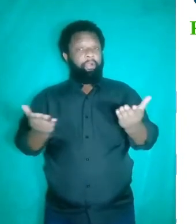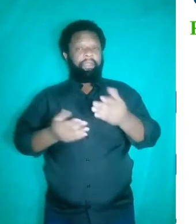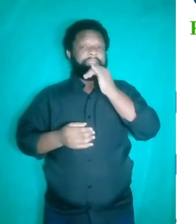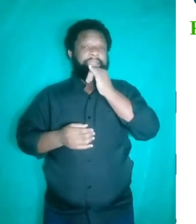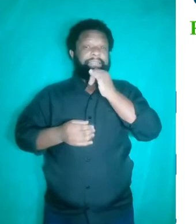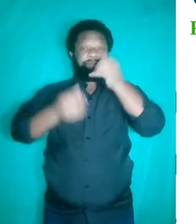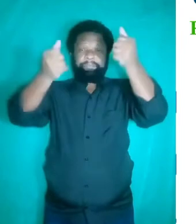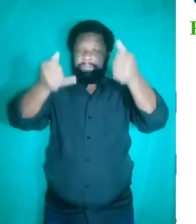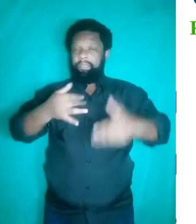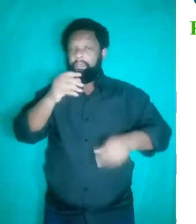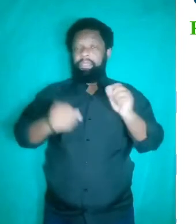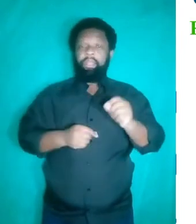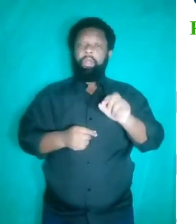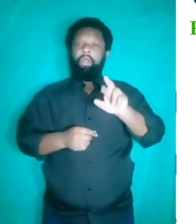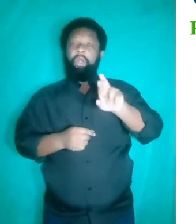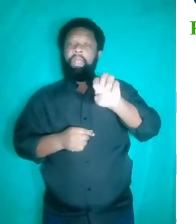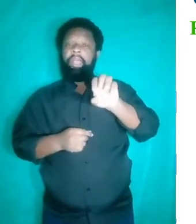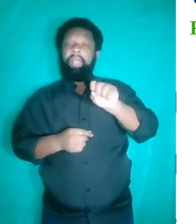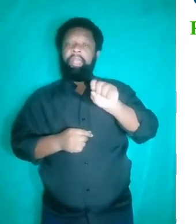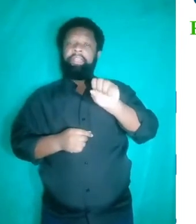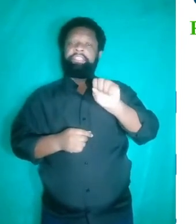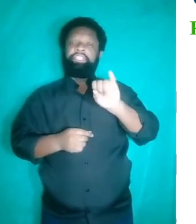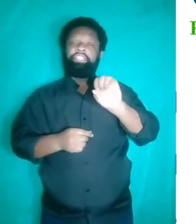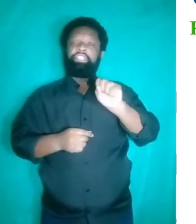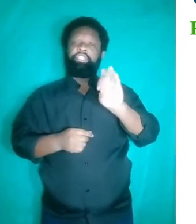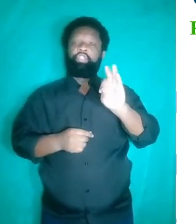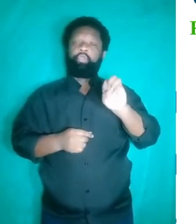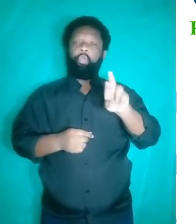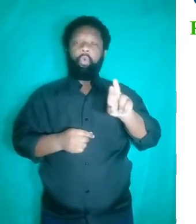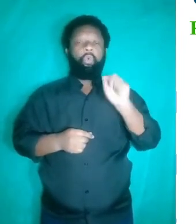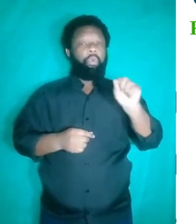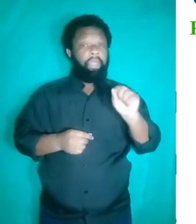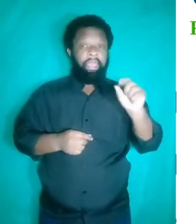E a gente vai falar de um exemplo do resistor. E acho que aqui as coisas ficam mais fluidas. O que a gente tem?